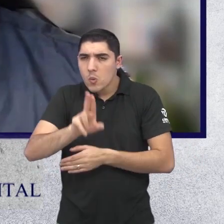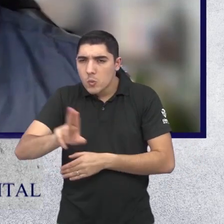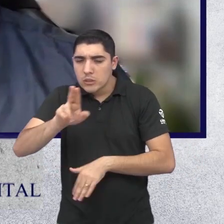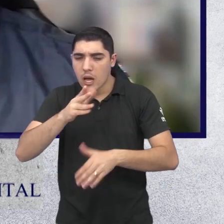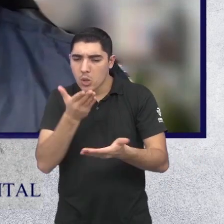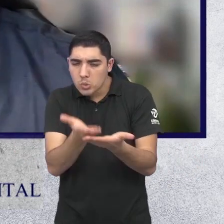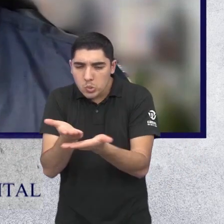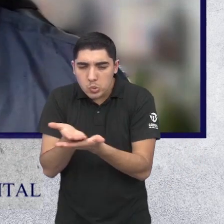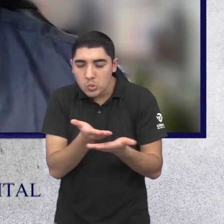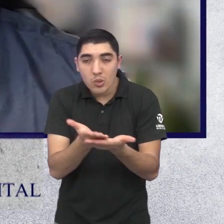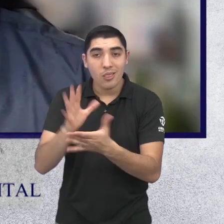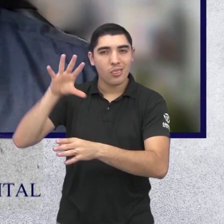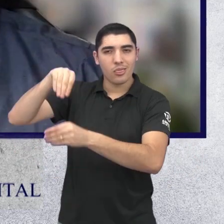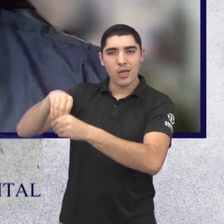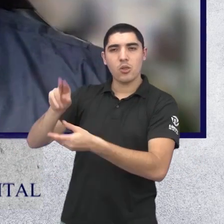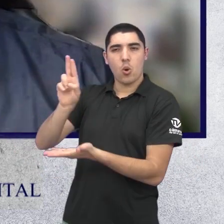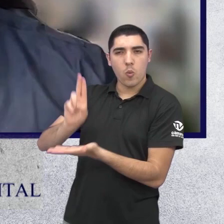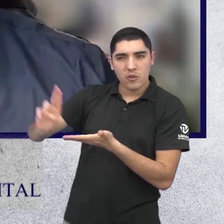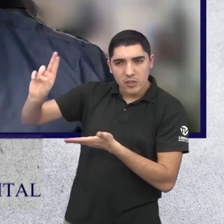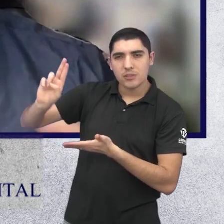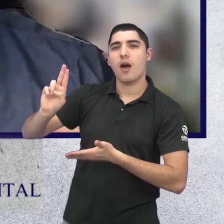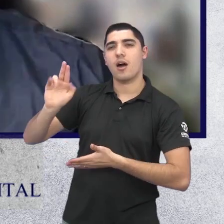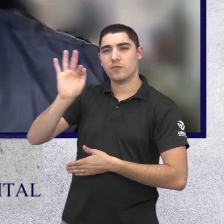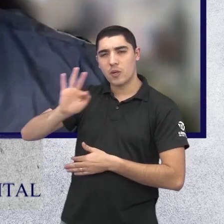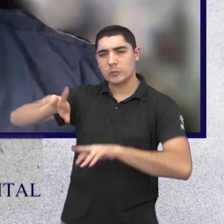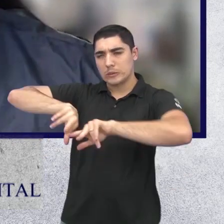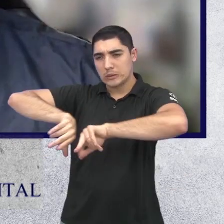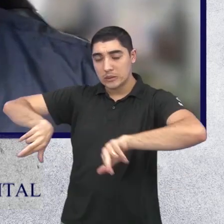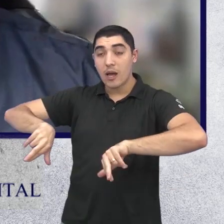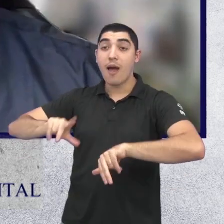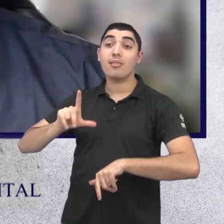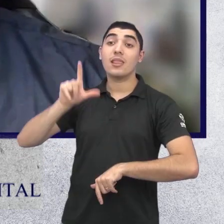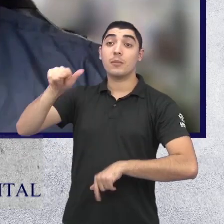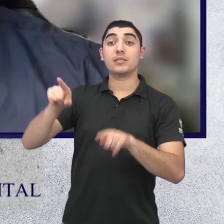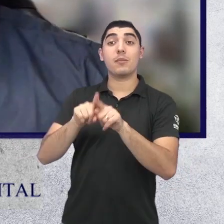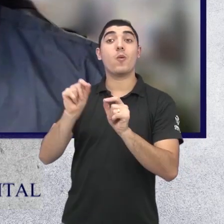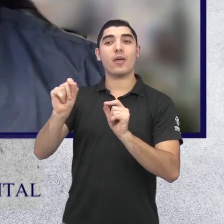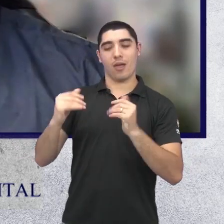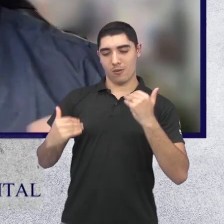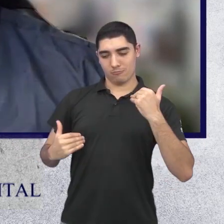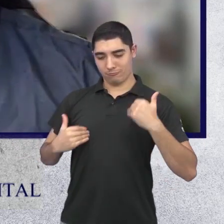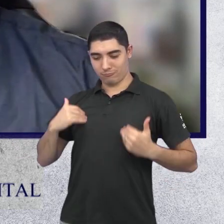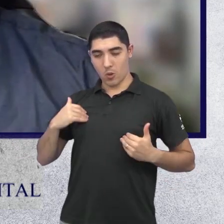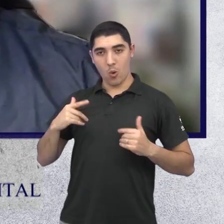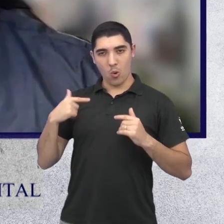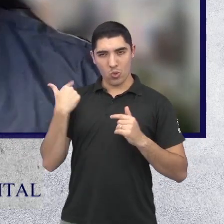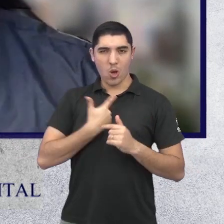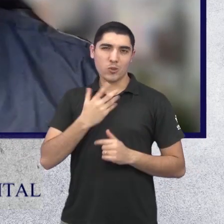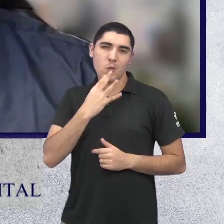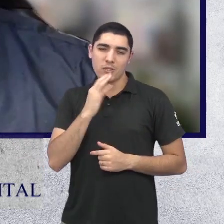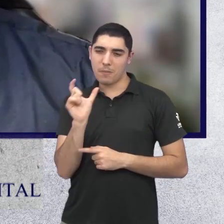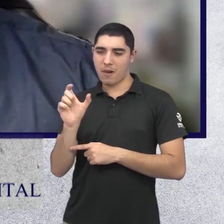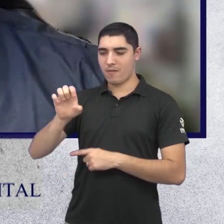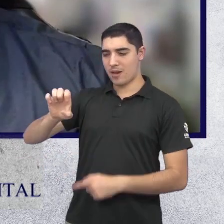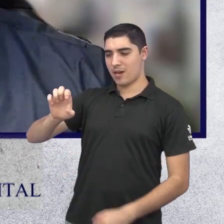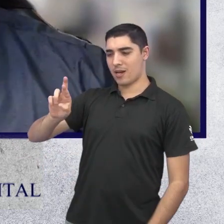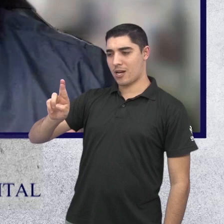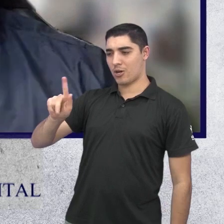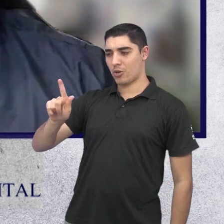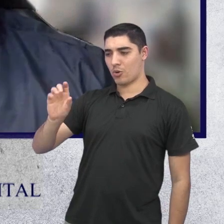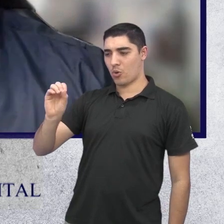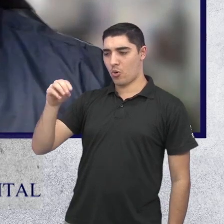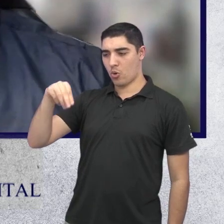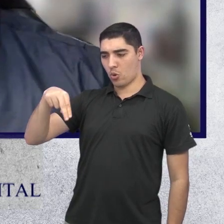essa interação humano-computador evolui para a ergonomia, né, que é uma palavra que a gente conhece por